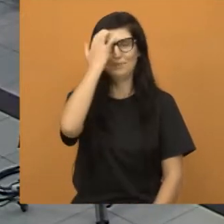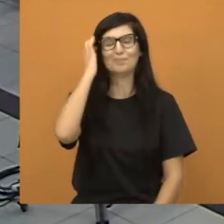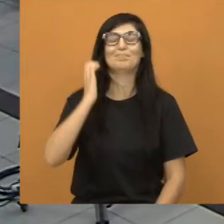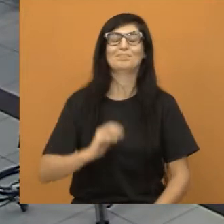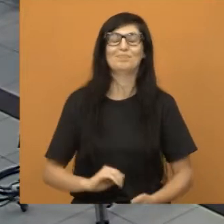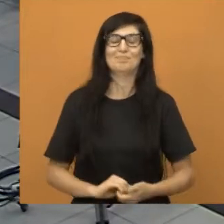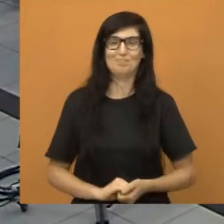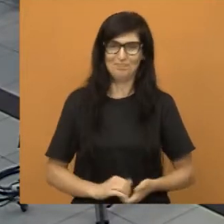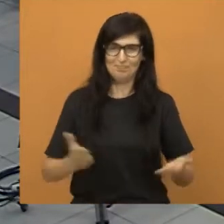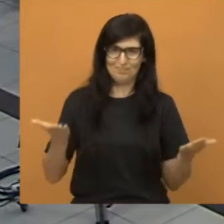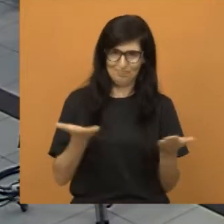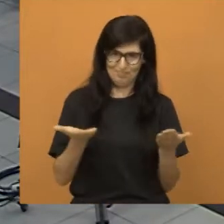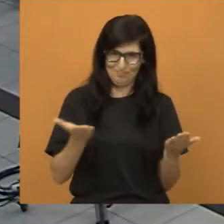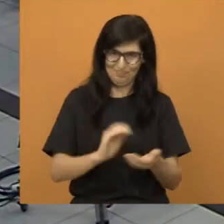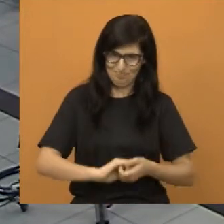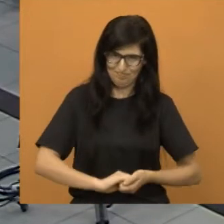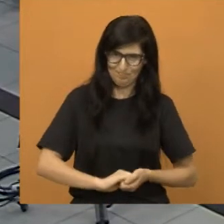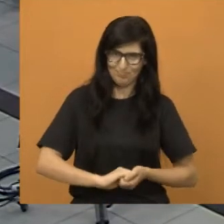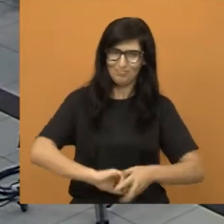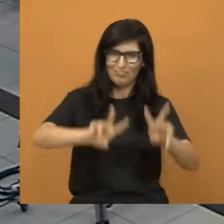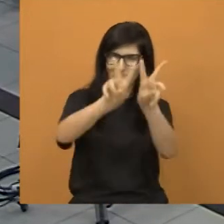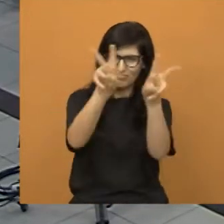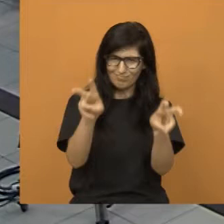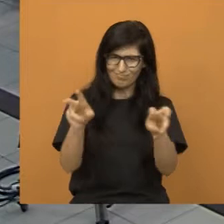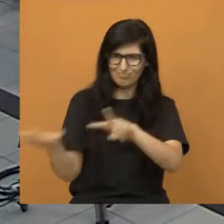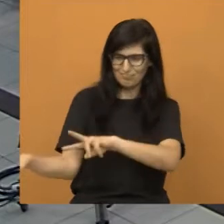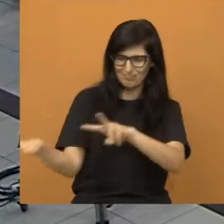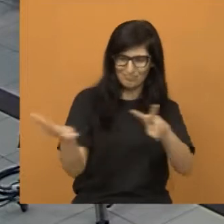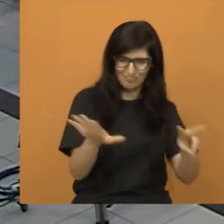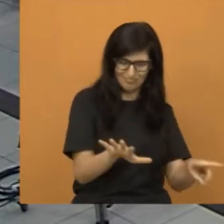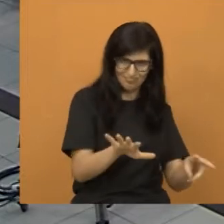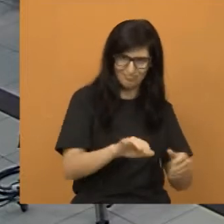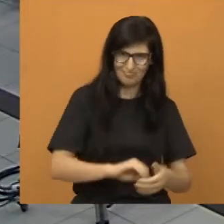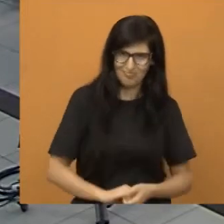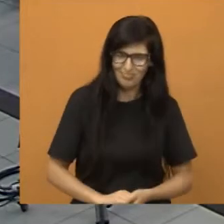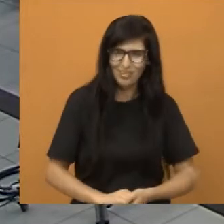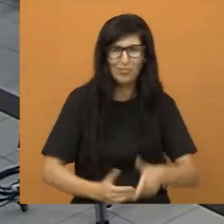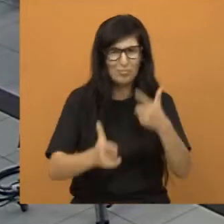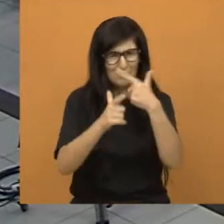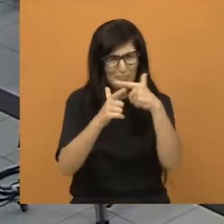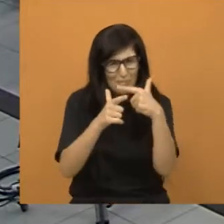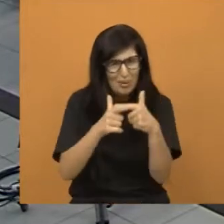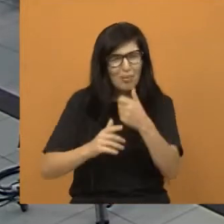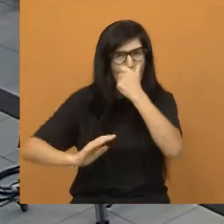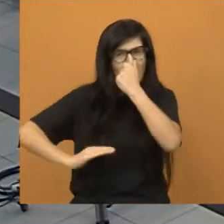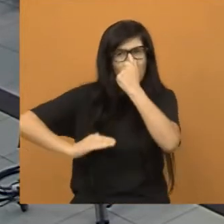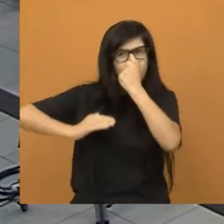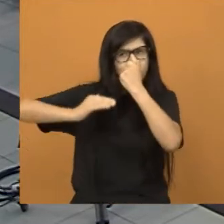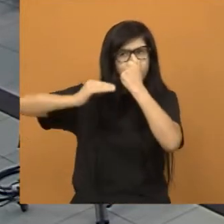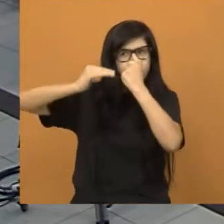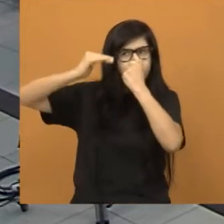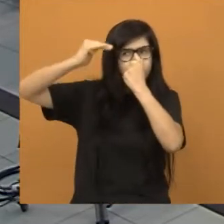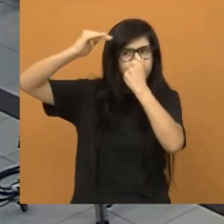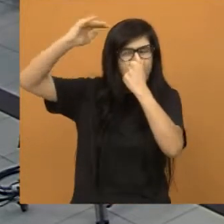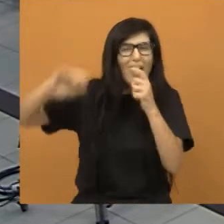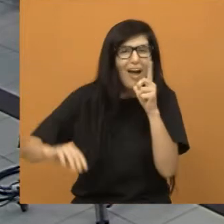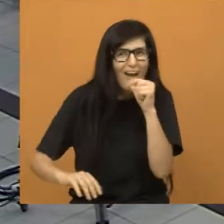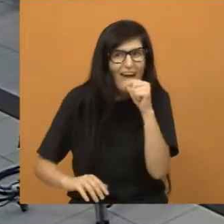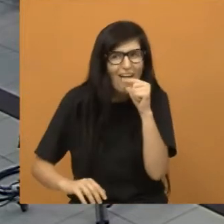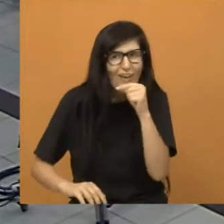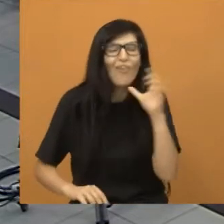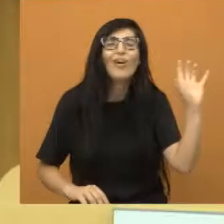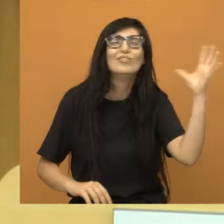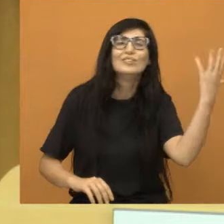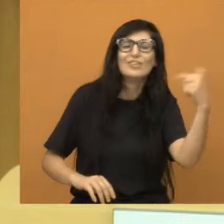Queria tratar aqui de um assunto essa semana, que foram as enchentes que aconteceram na nossa cidade. E esse